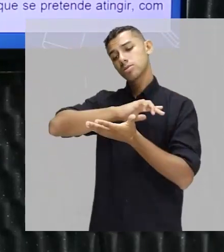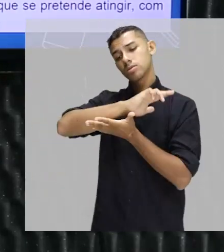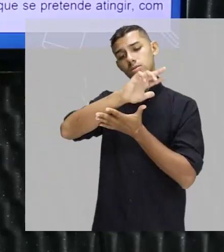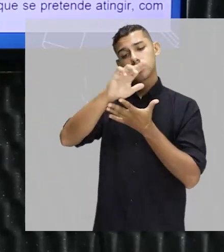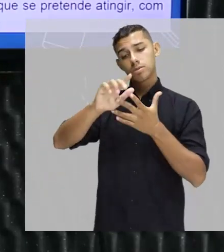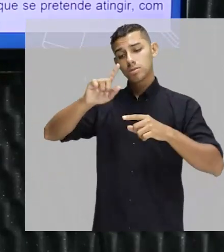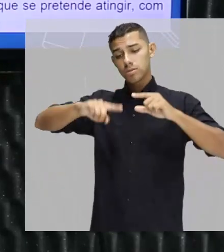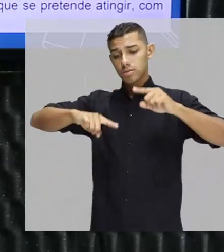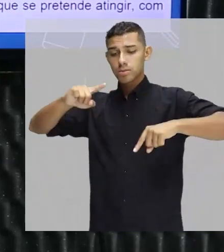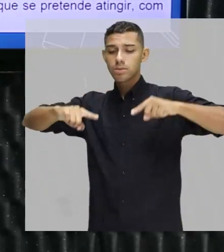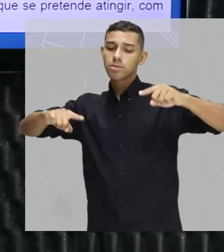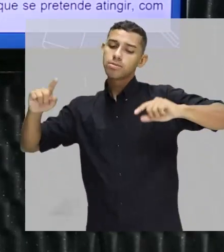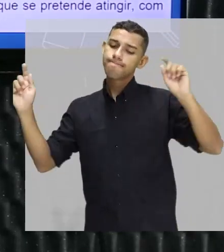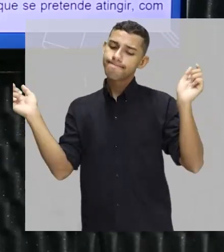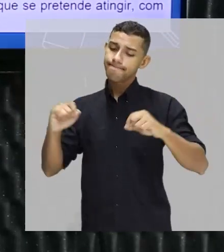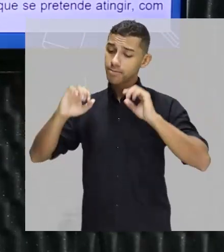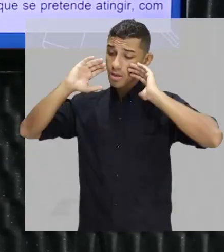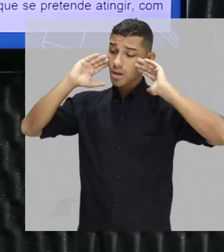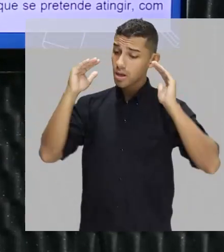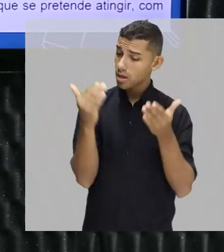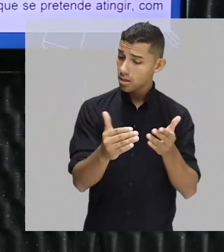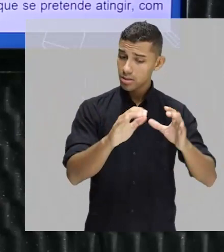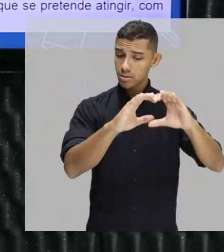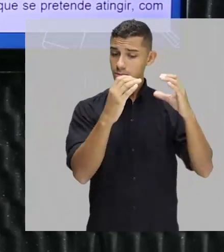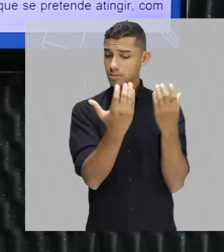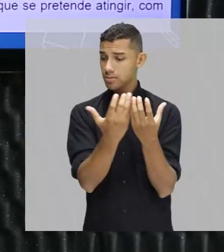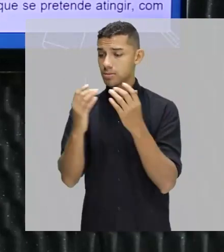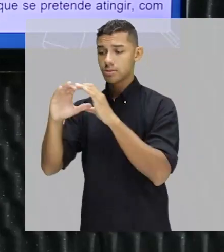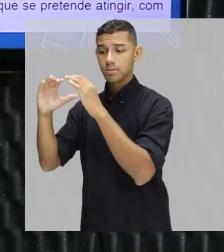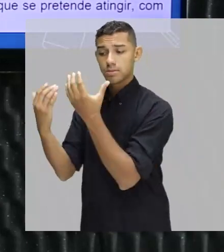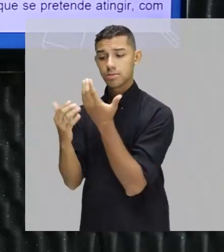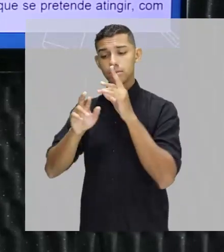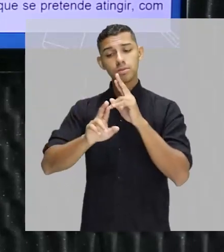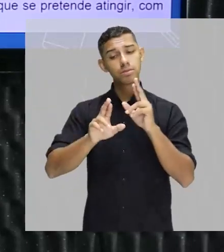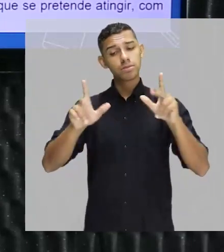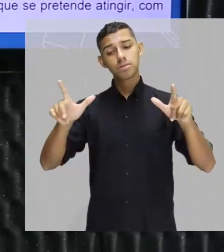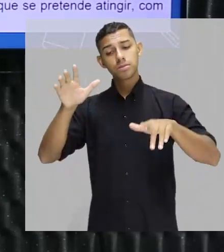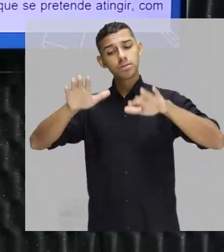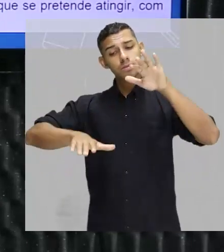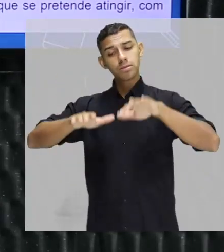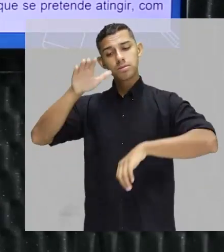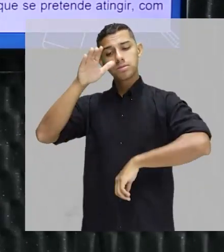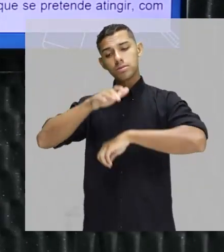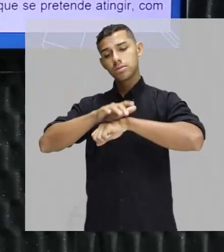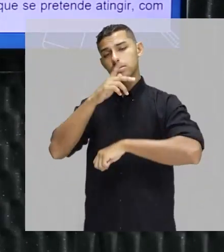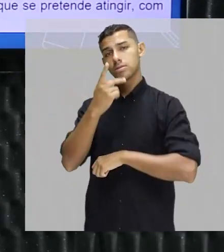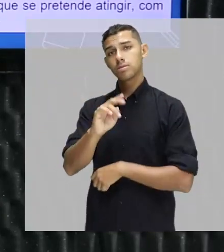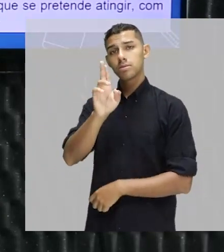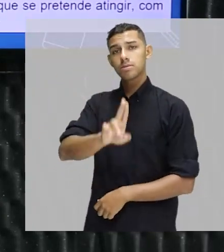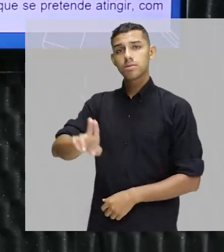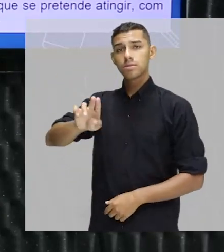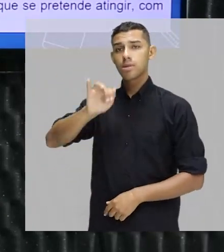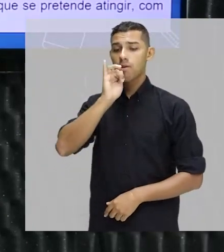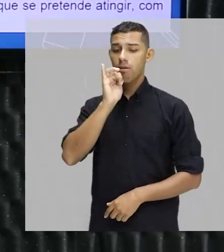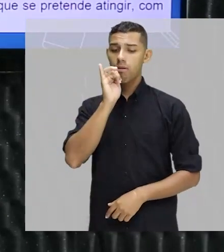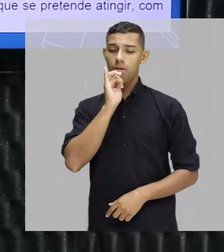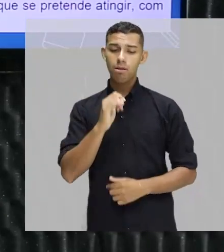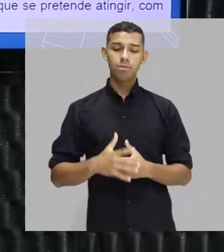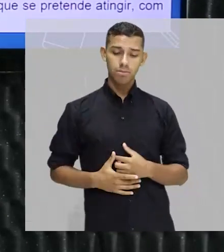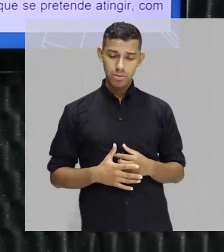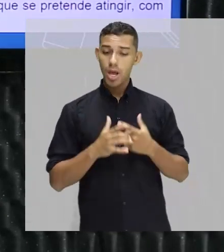com o público que se pretende atingir e com o produto que se anuncia e o veículo utilizado. Claro, a